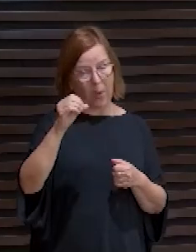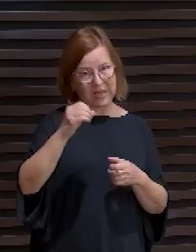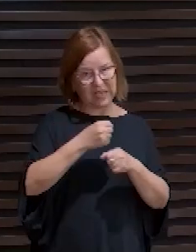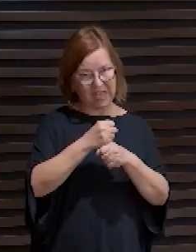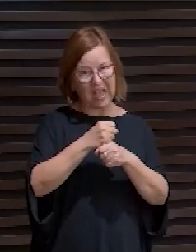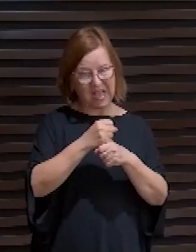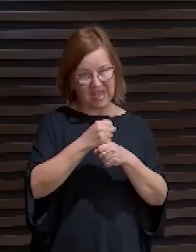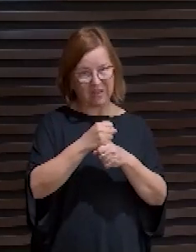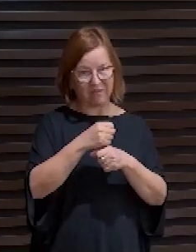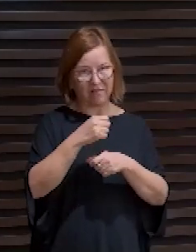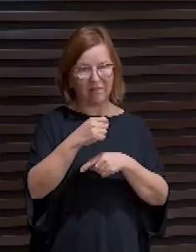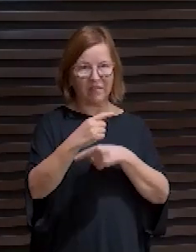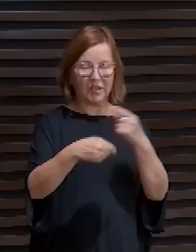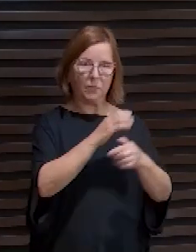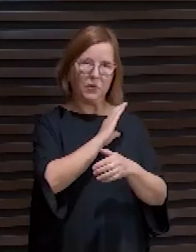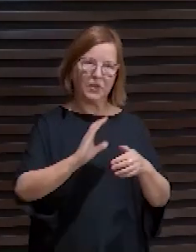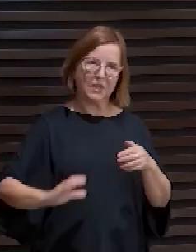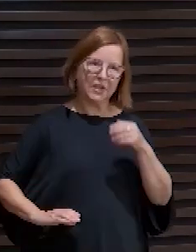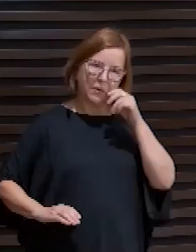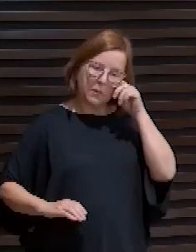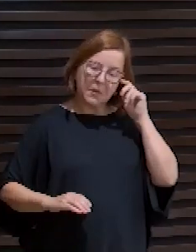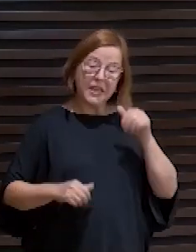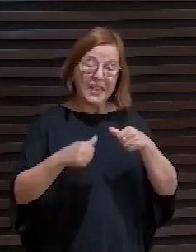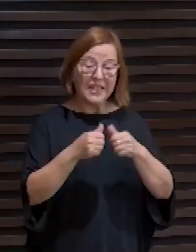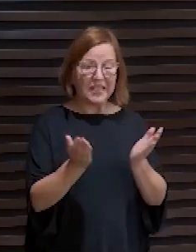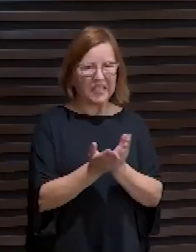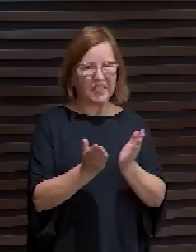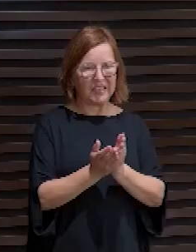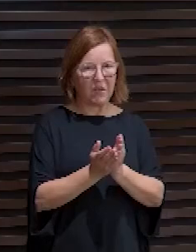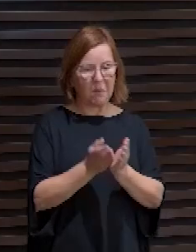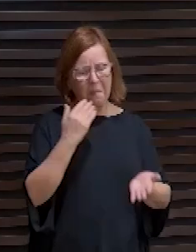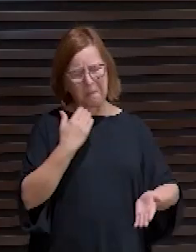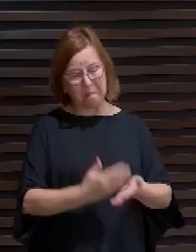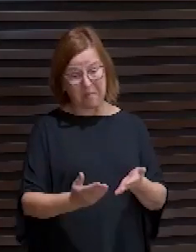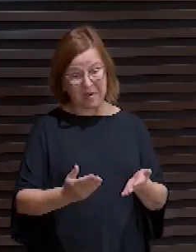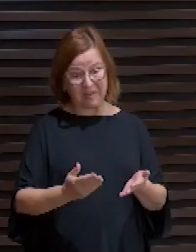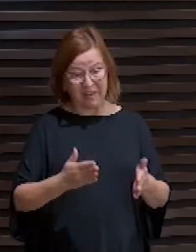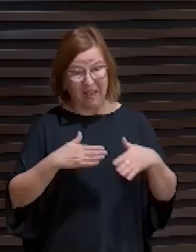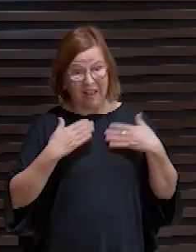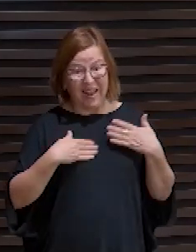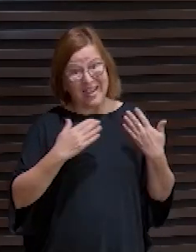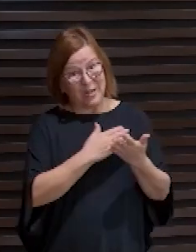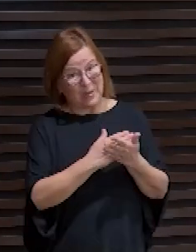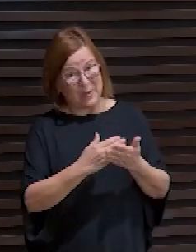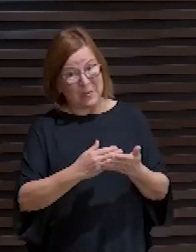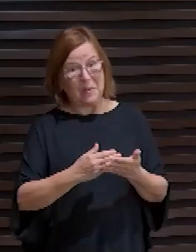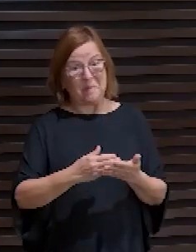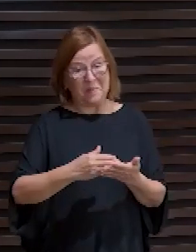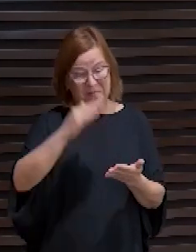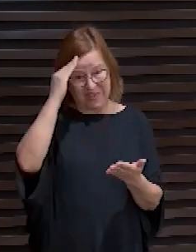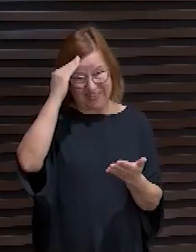seu entusiasmo inicial pela fé. Eram convertidos há muito tempo. Você tem aí os textos